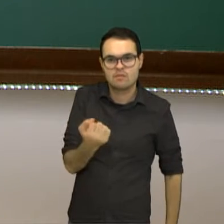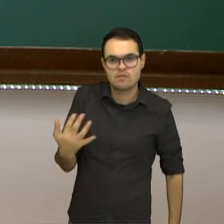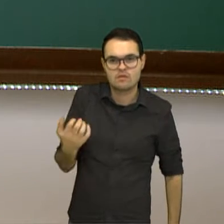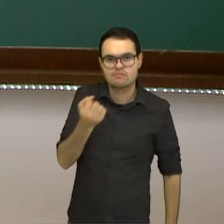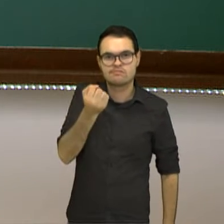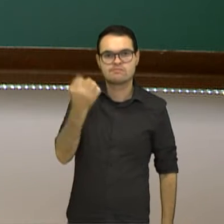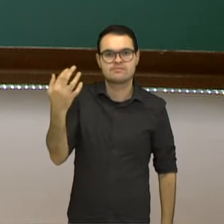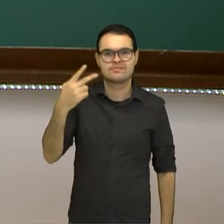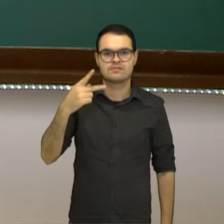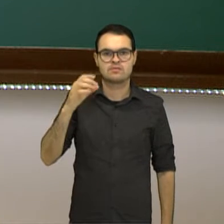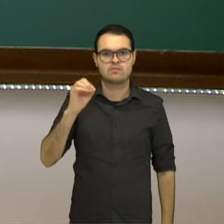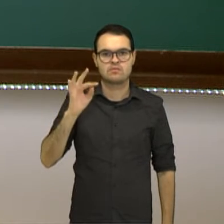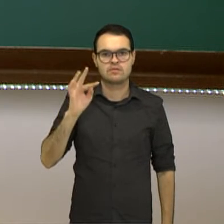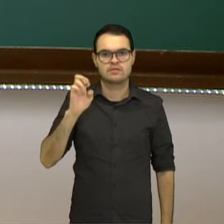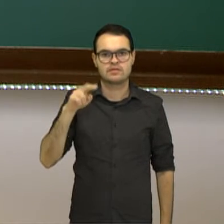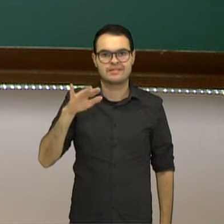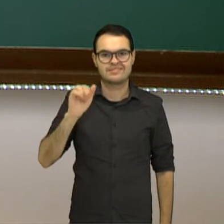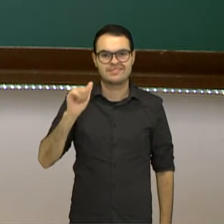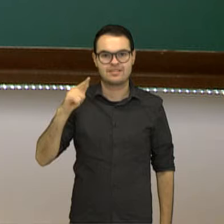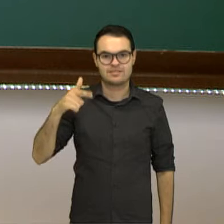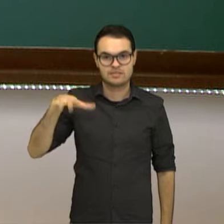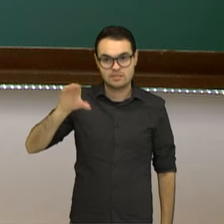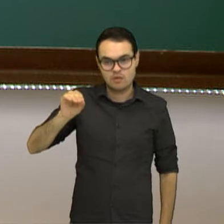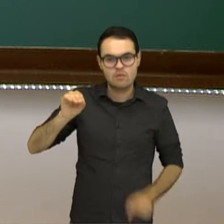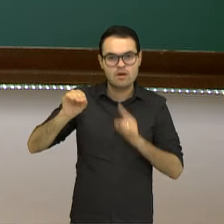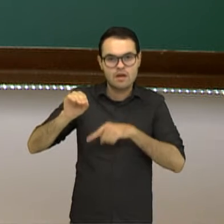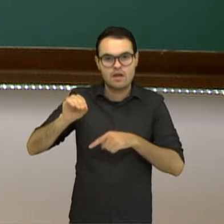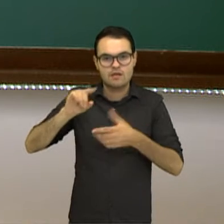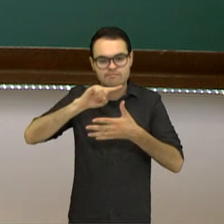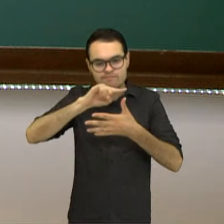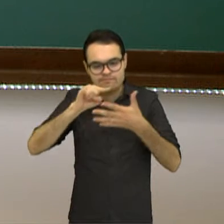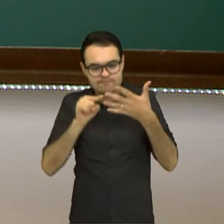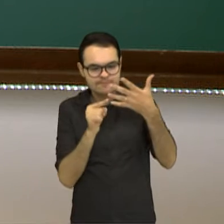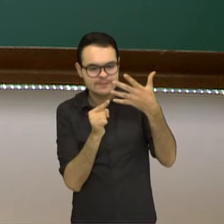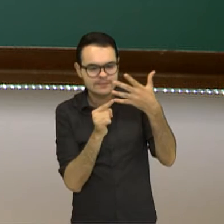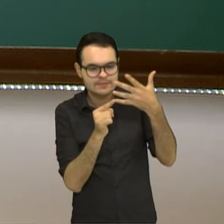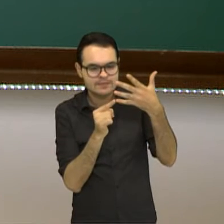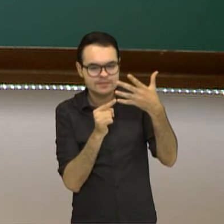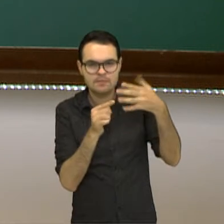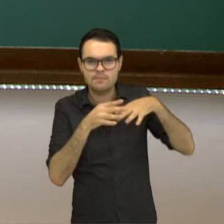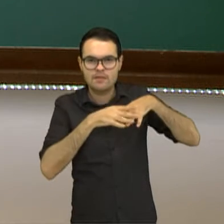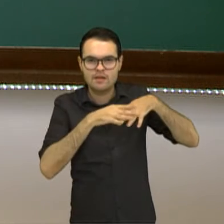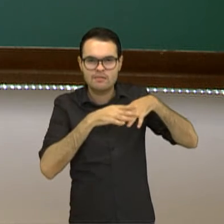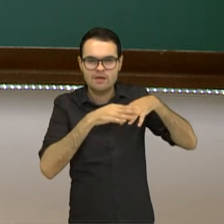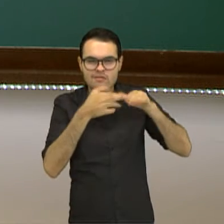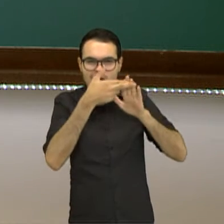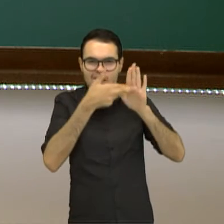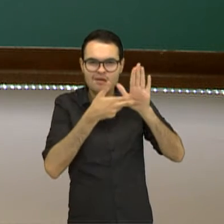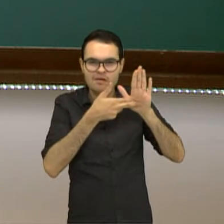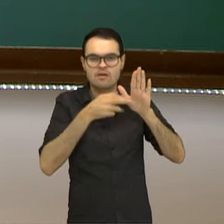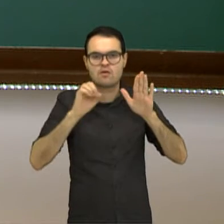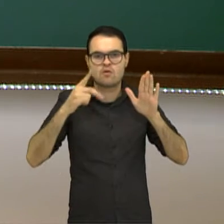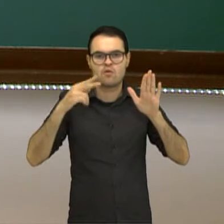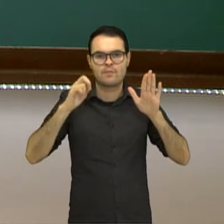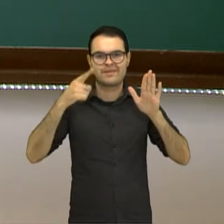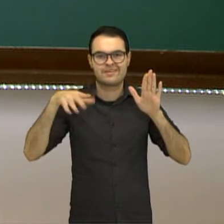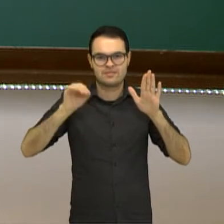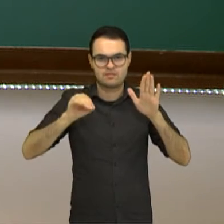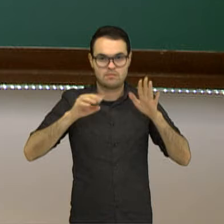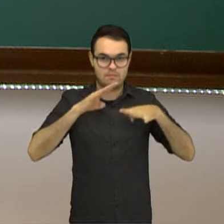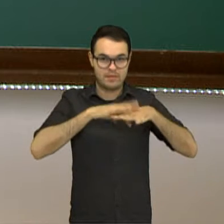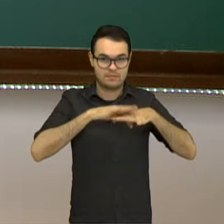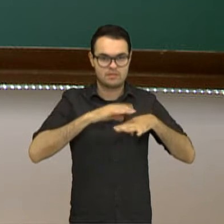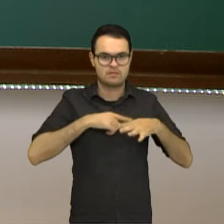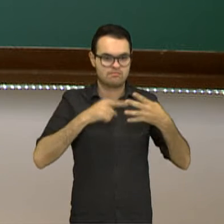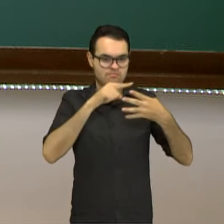A potenciação é a quinta operação matemática. Quinta operação? Sim, a quinta operação matemática. Na matemática a gente